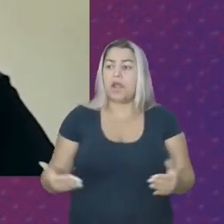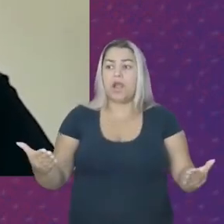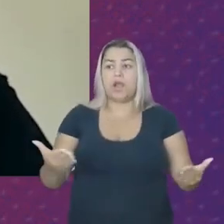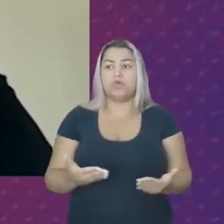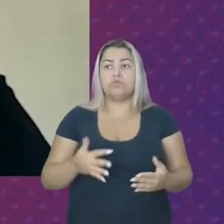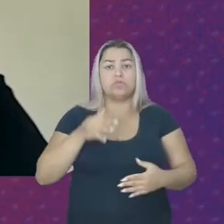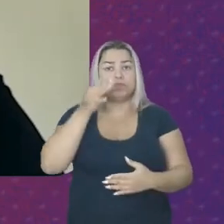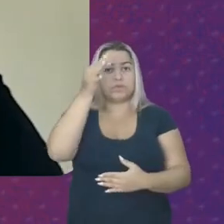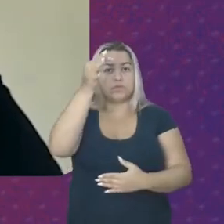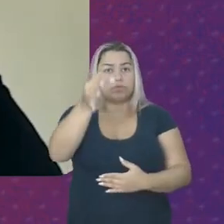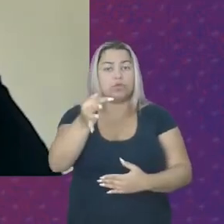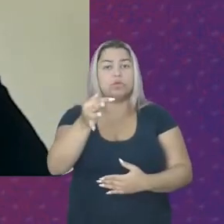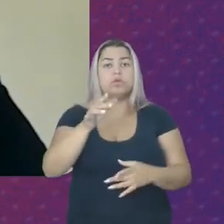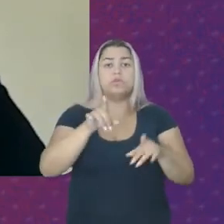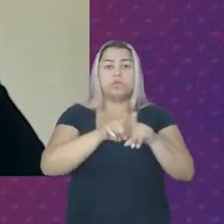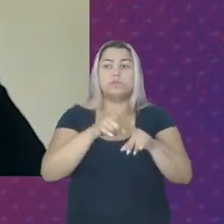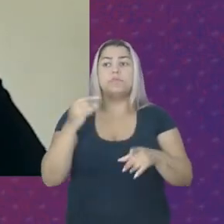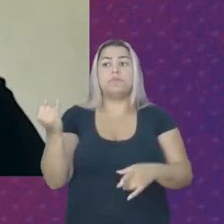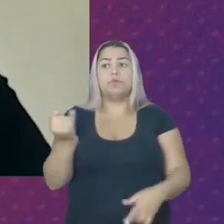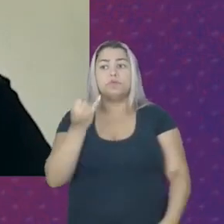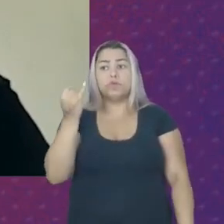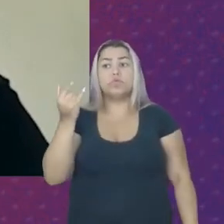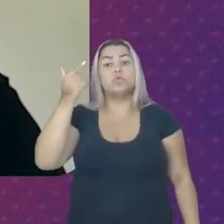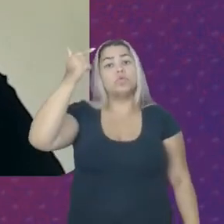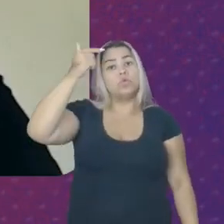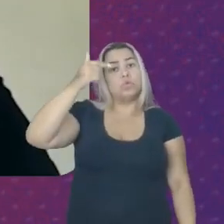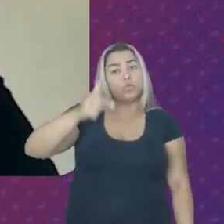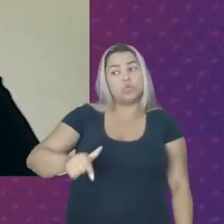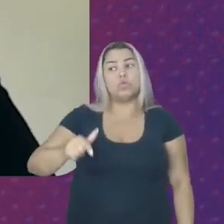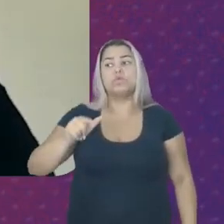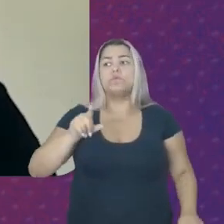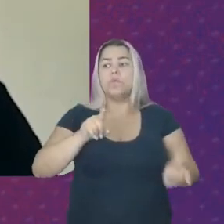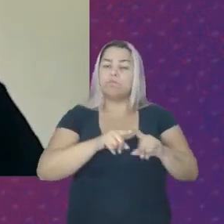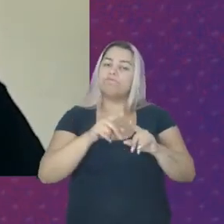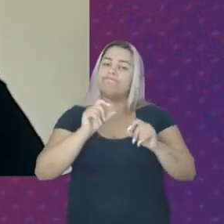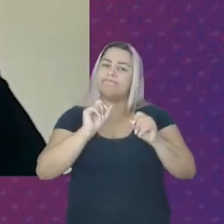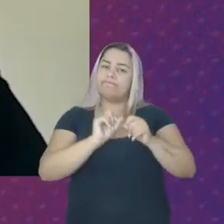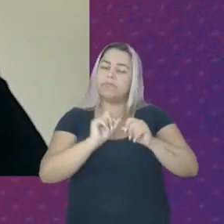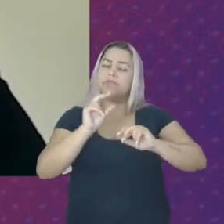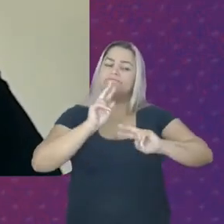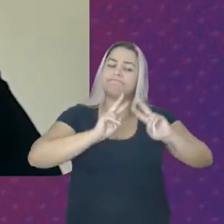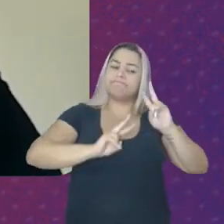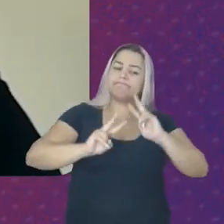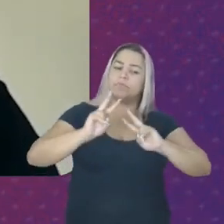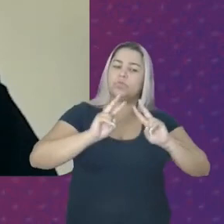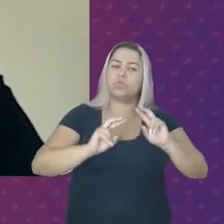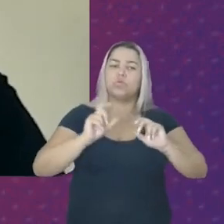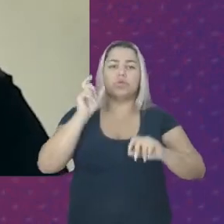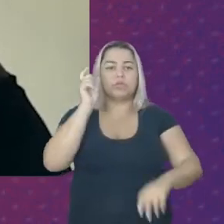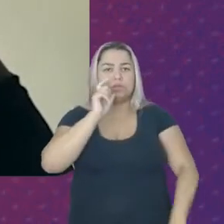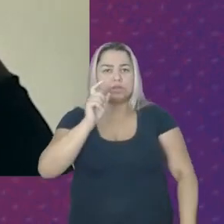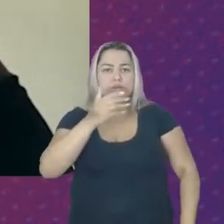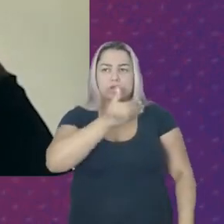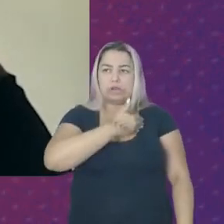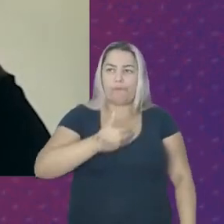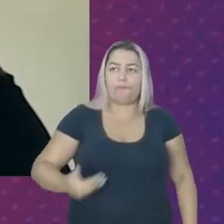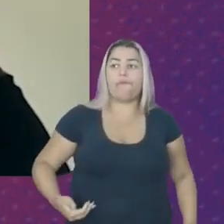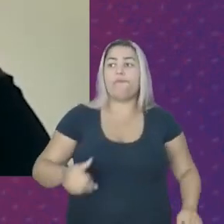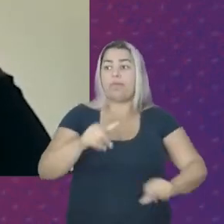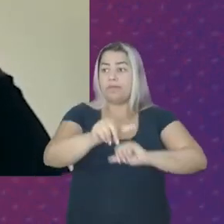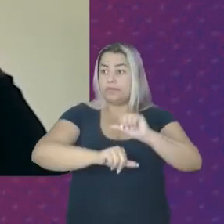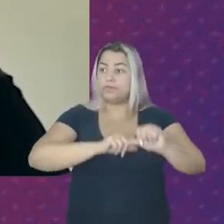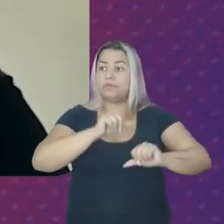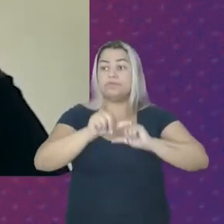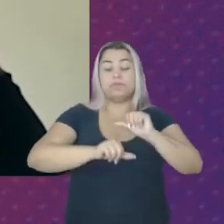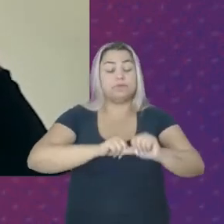futuro. Então, é importante que a gente consiga fazer essa leitura do que é de interesse público e transformar esse conteúdo